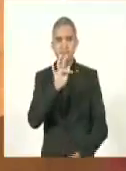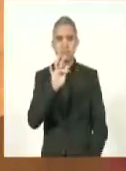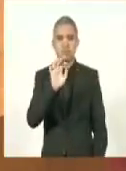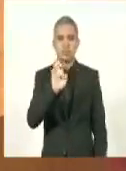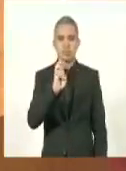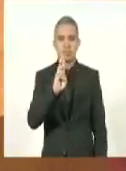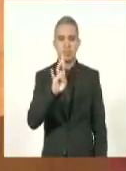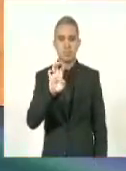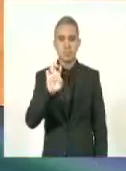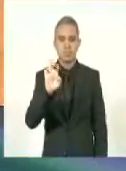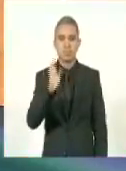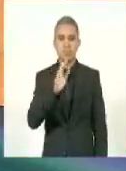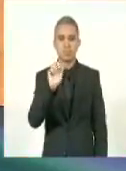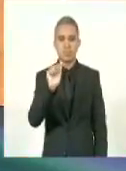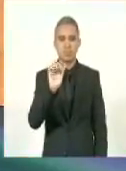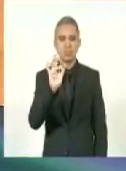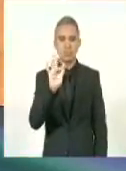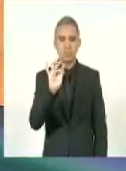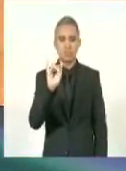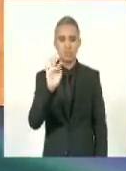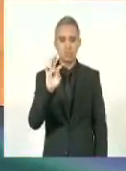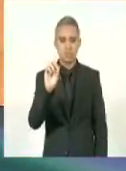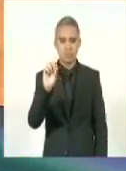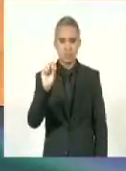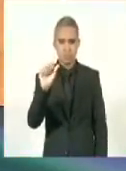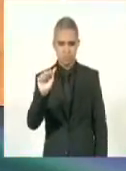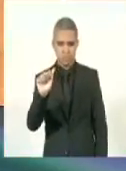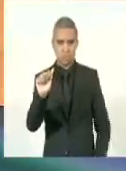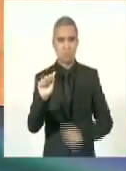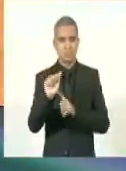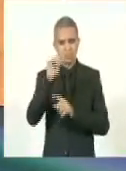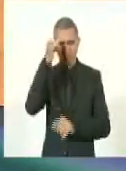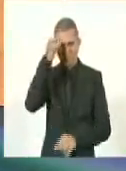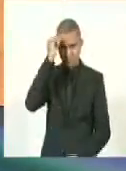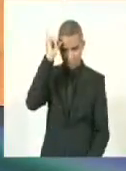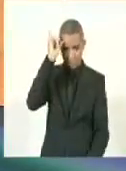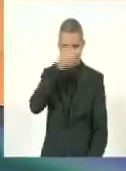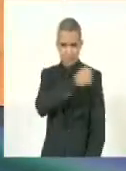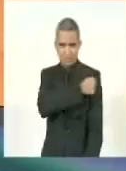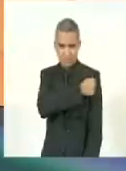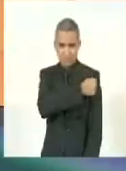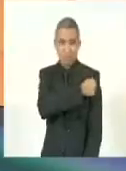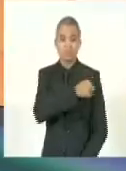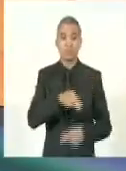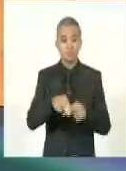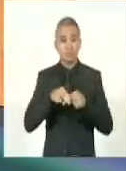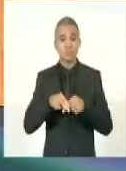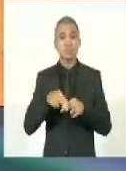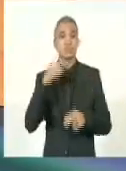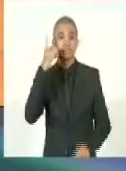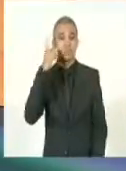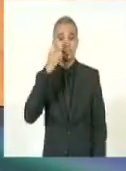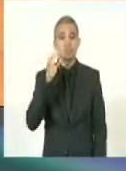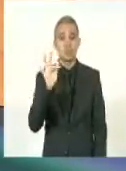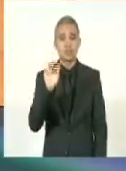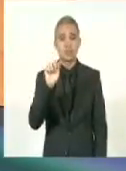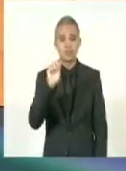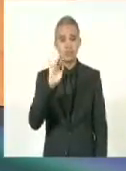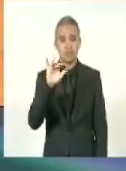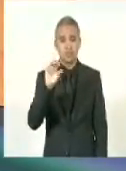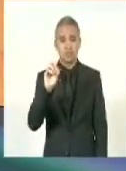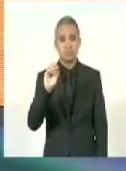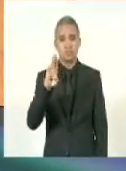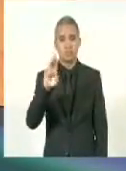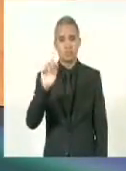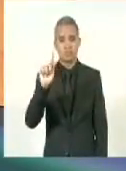contemplado com a explanação do caro colega Fábio Braga, e que muito bem explanou a sua preocupação